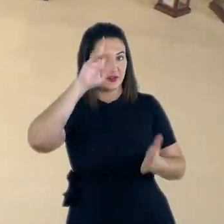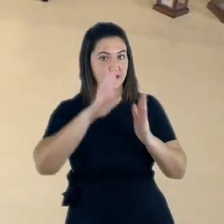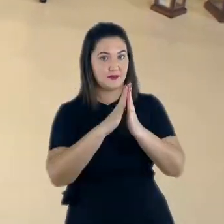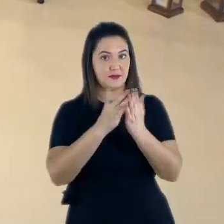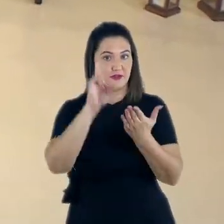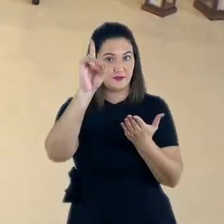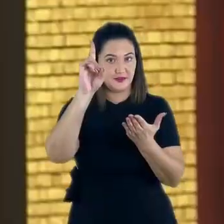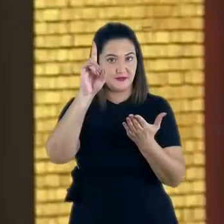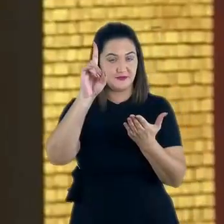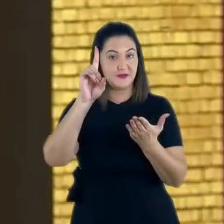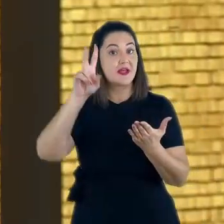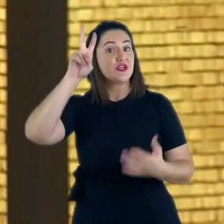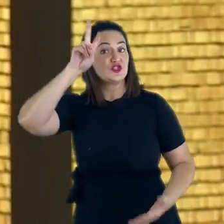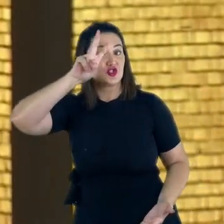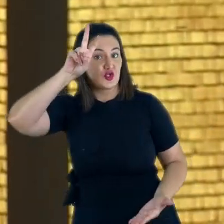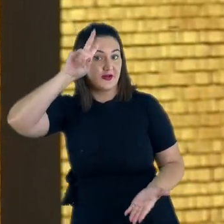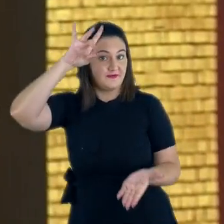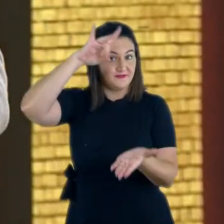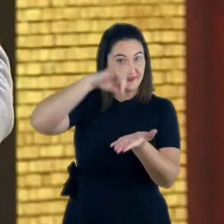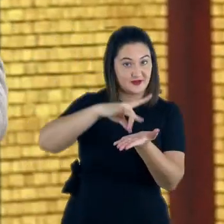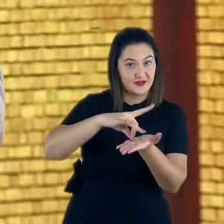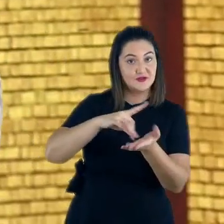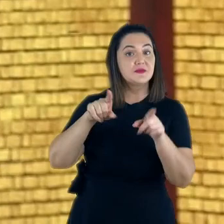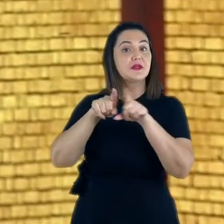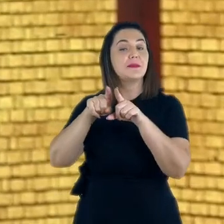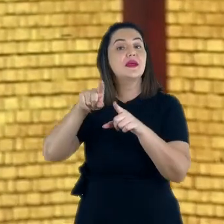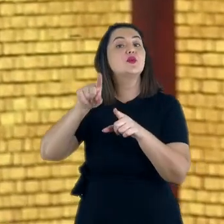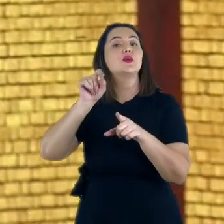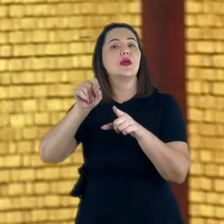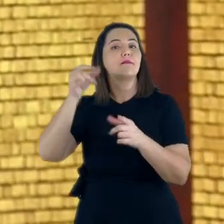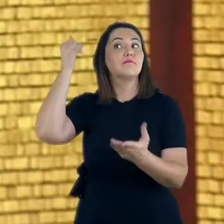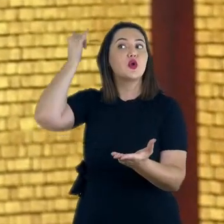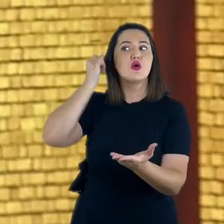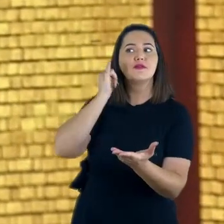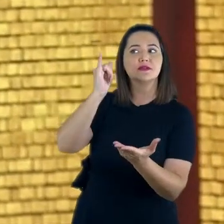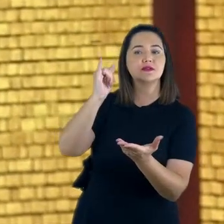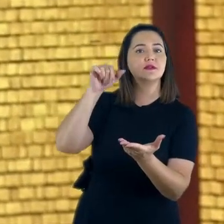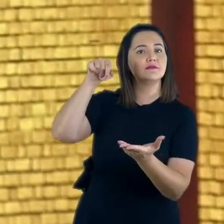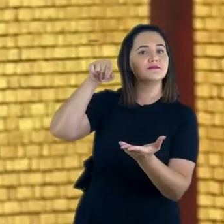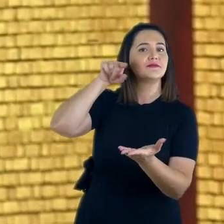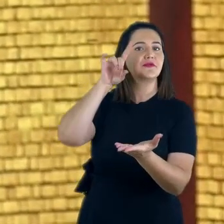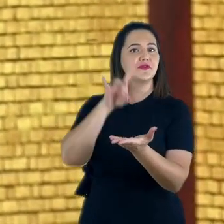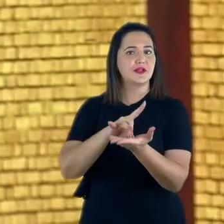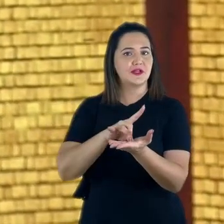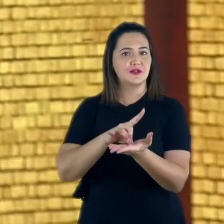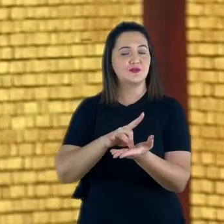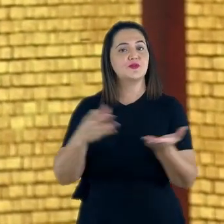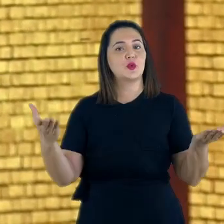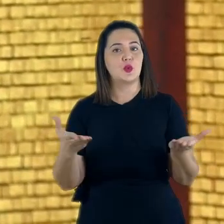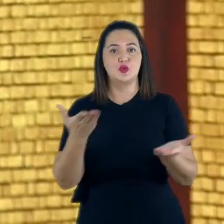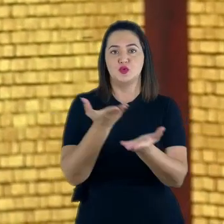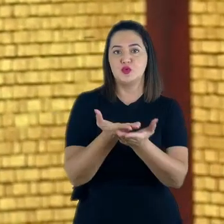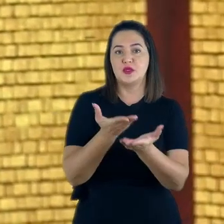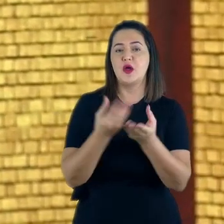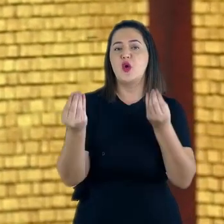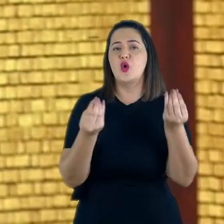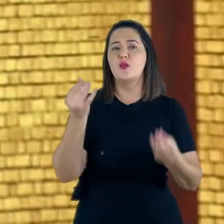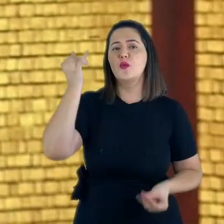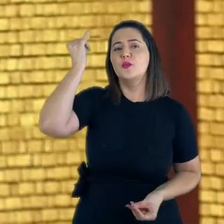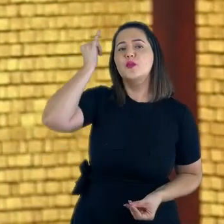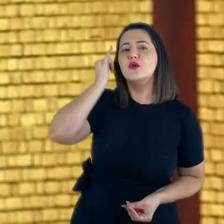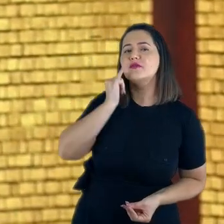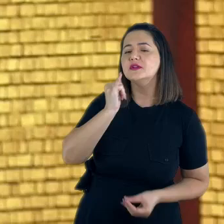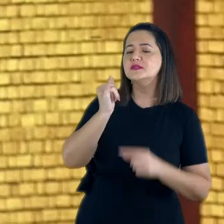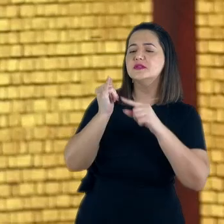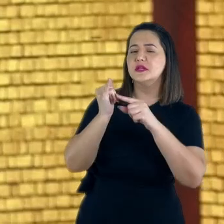Sagrada. Veracidade histórica e também profética. Hoje nós vamos estudar como se conta uma profecia, ou o